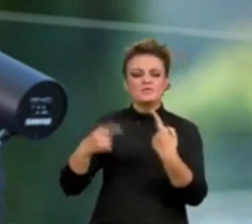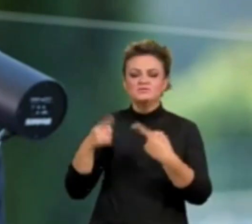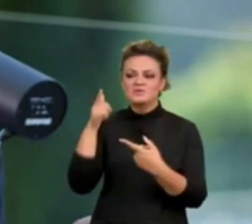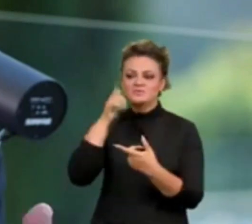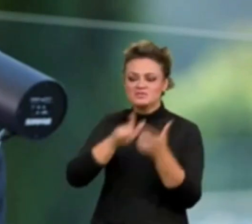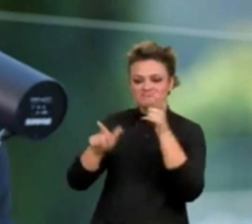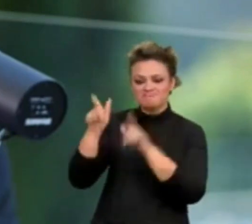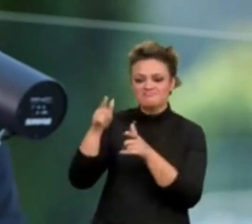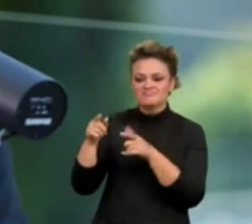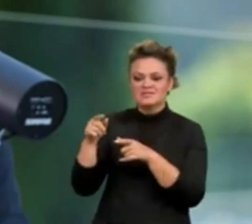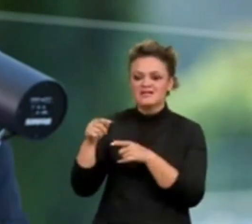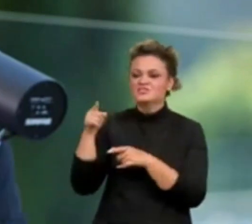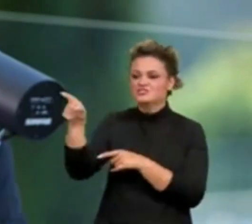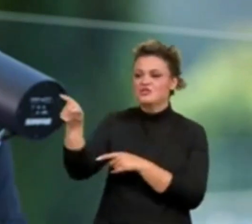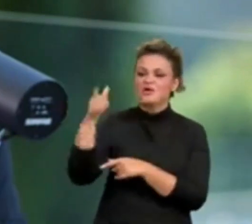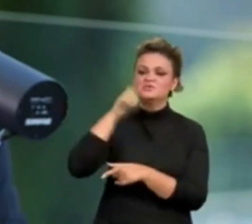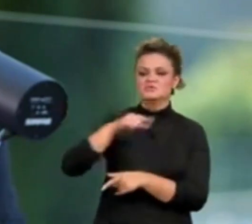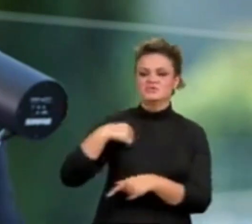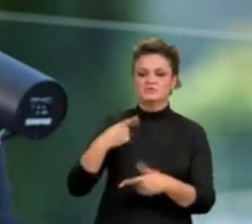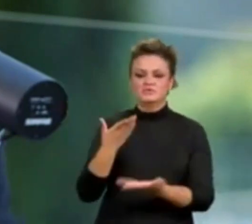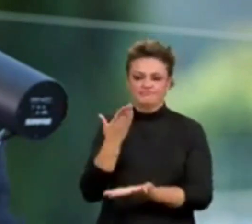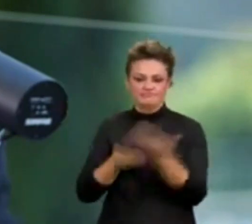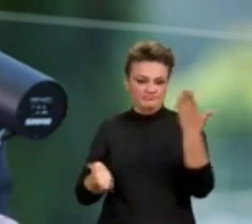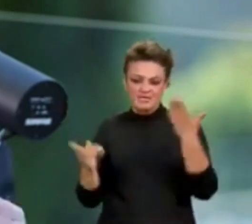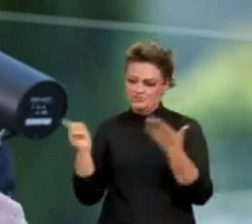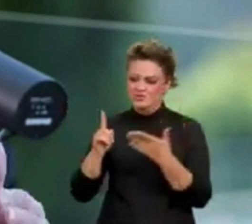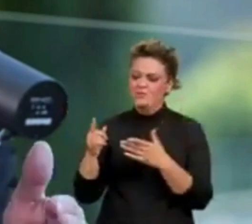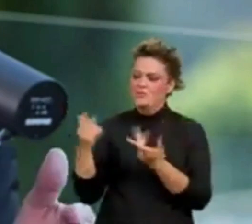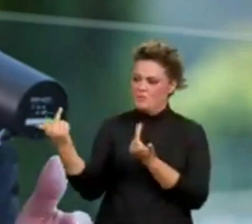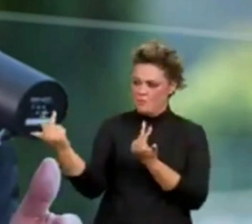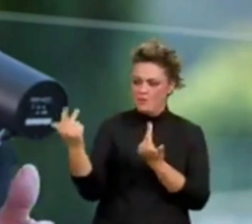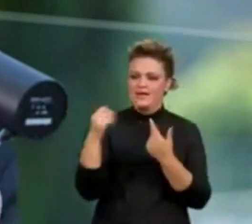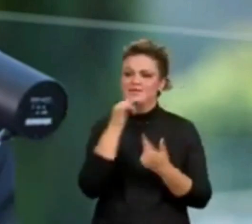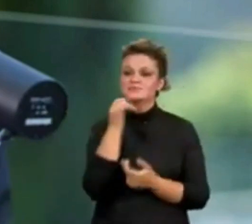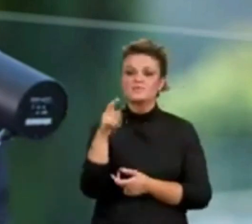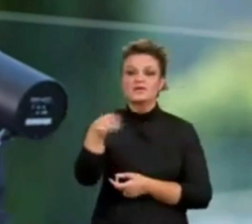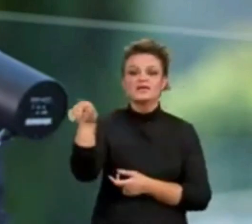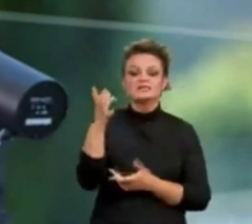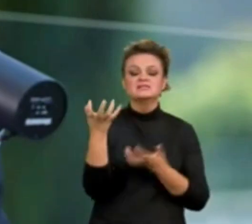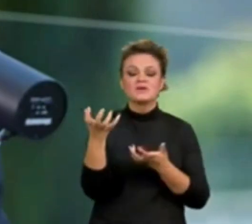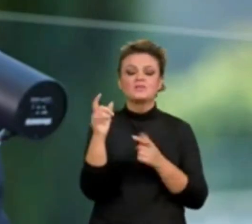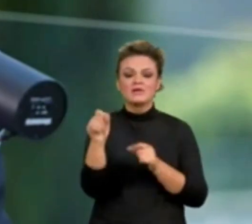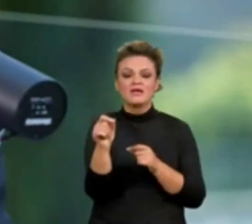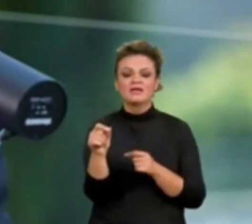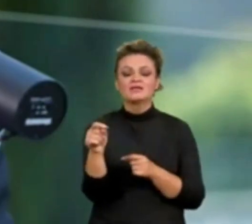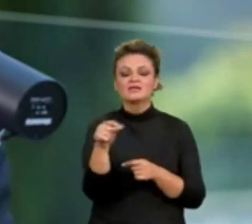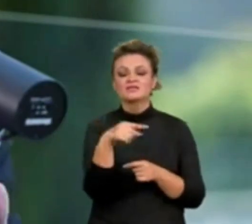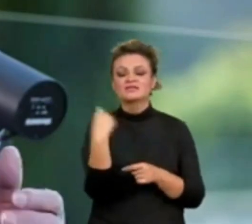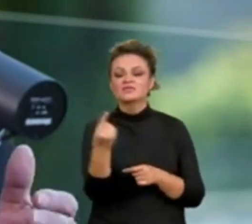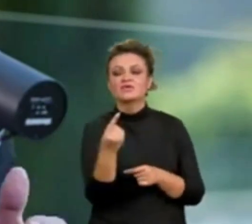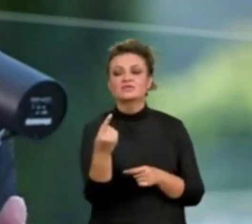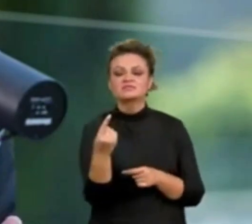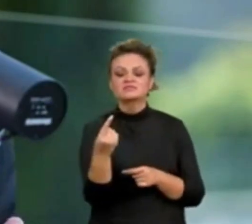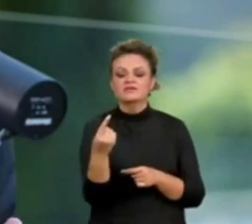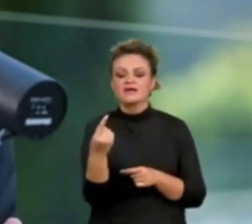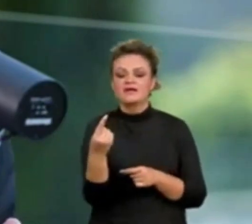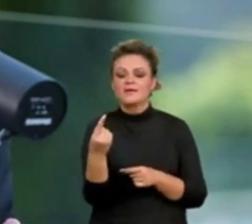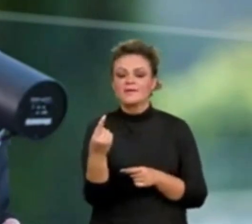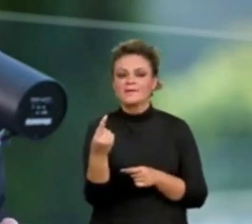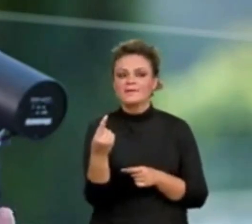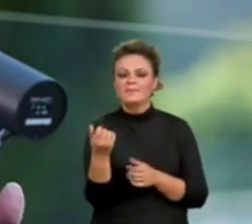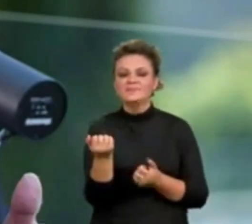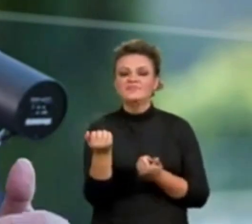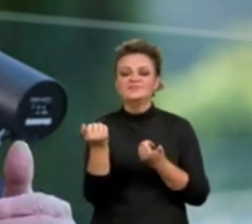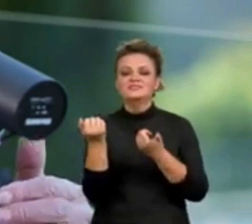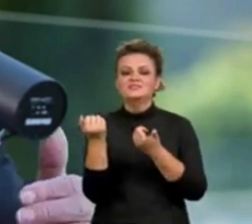ganhem e que a gente perca. Por exemplo, eles querem que a gente abra mão de compras